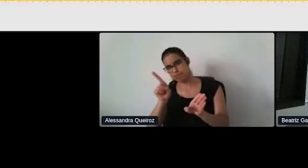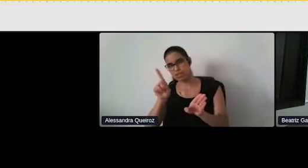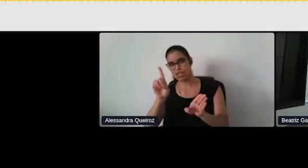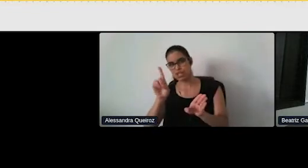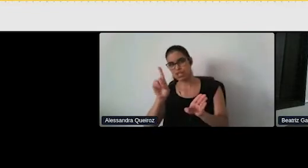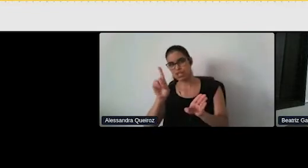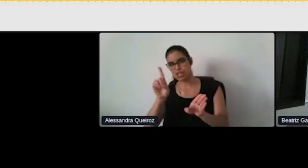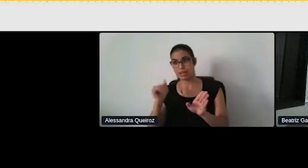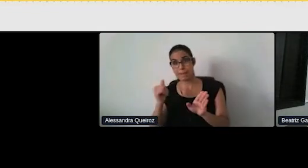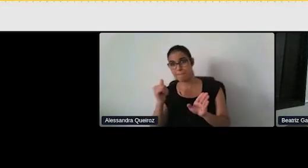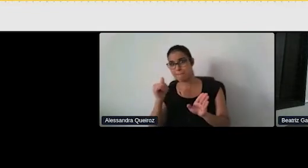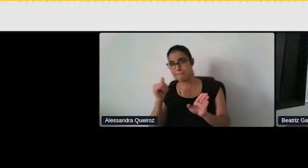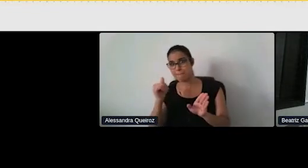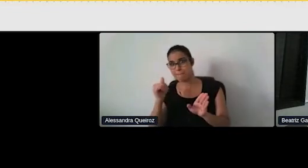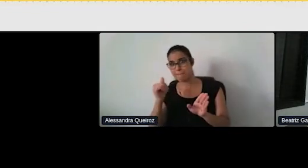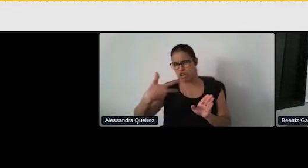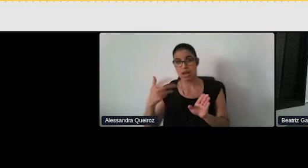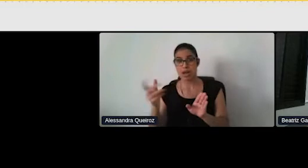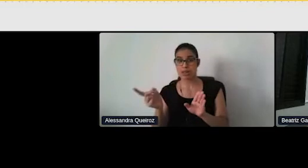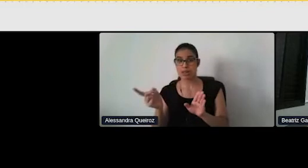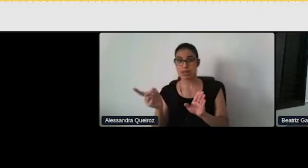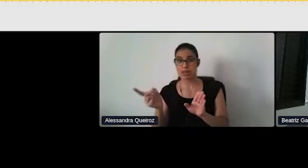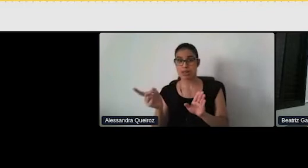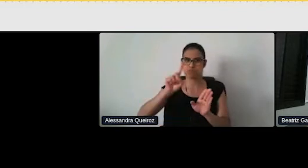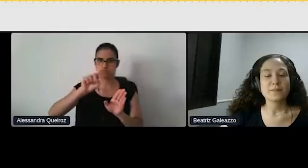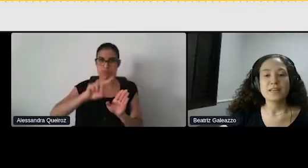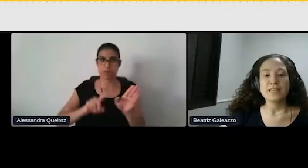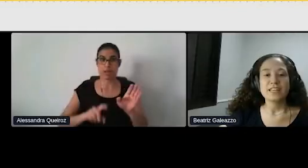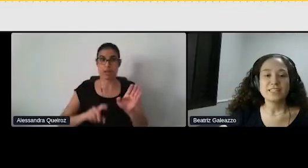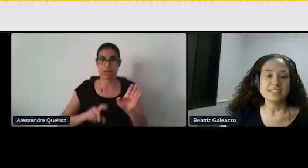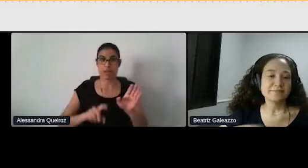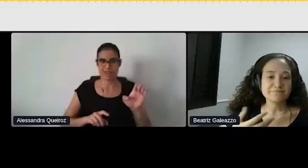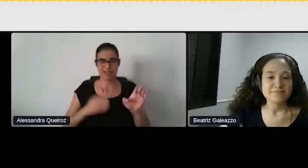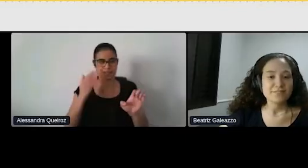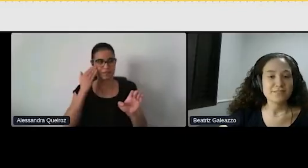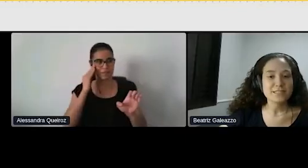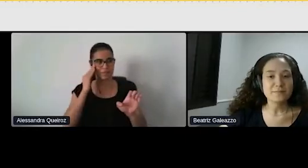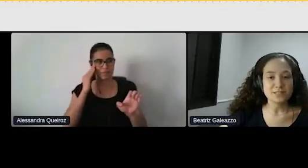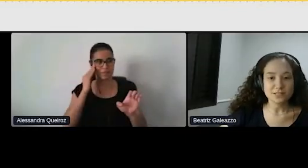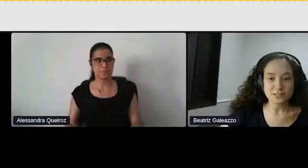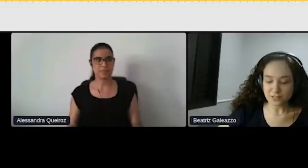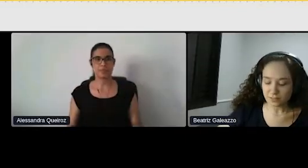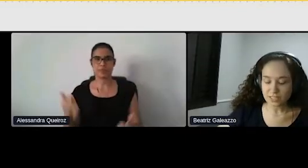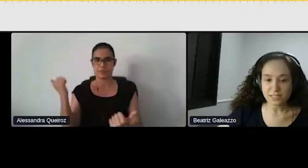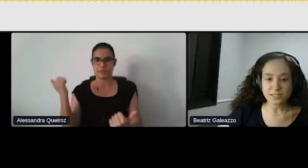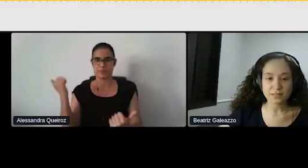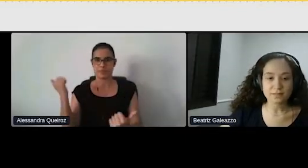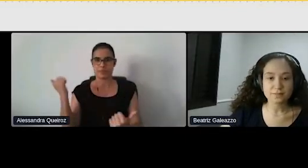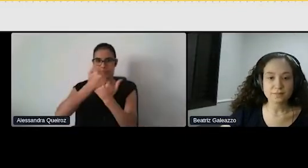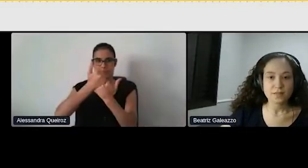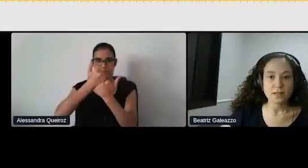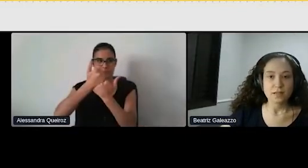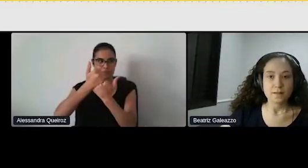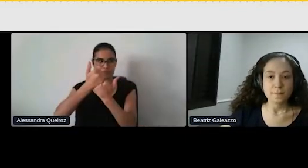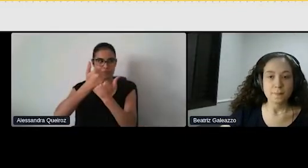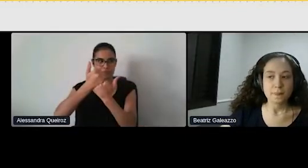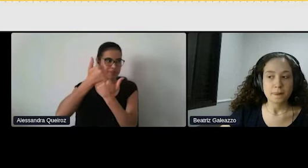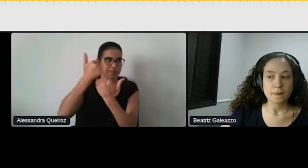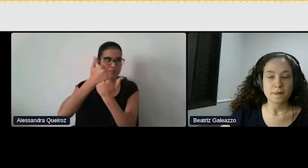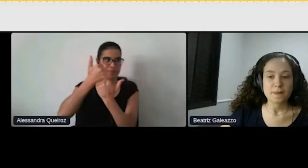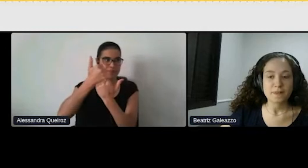não tem necessidade de tirar as cores vermelho e verde e você pode continuar utilizando.